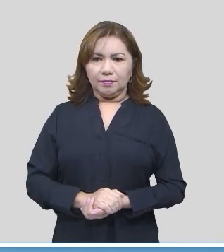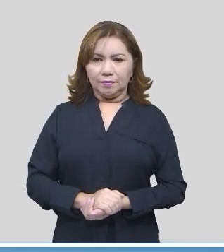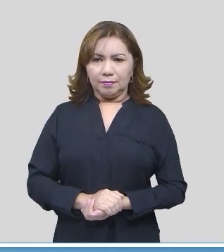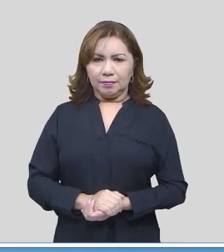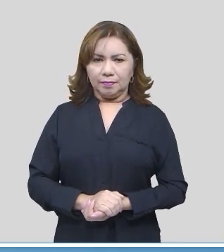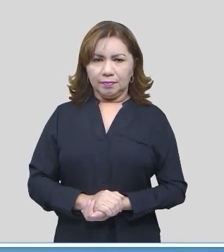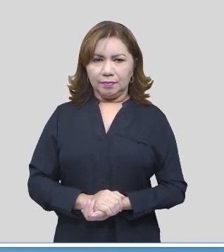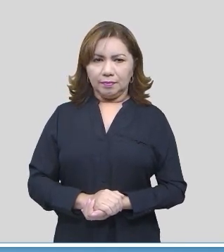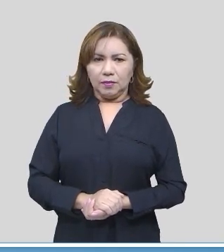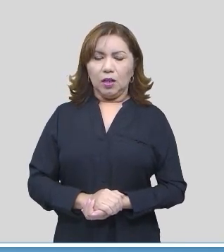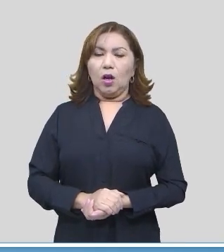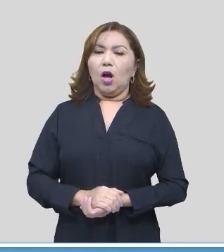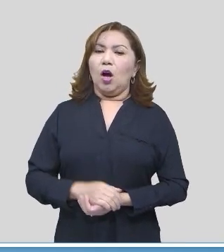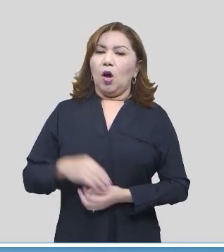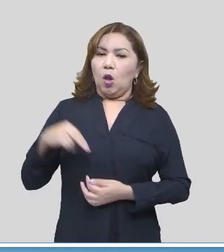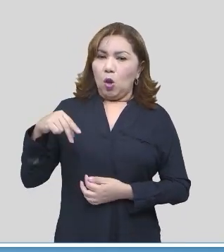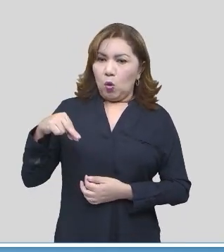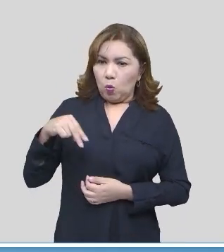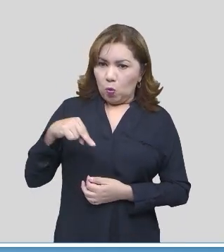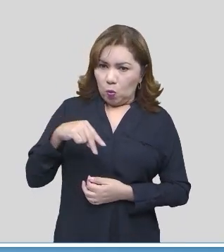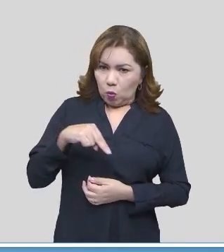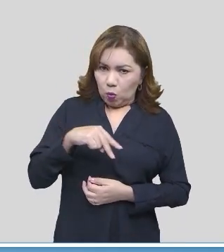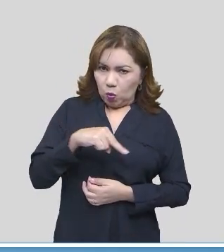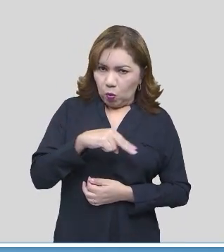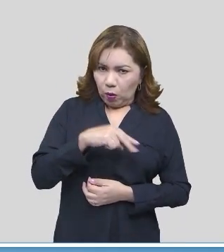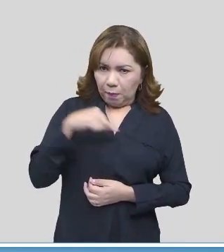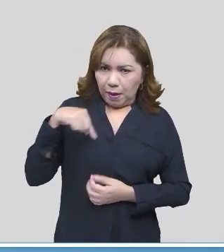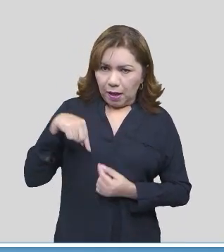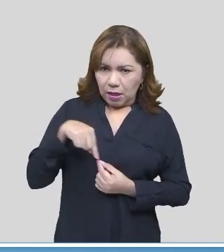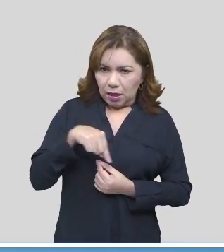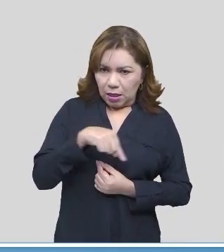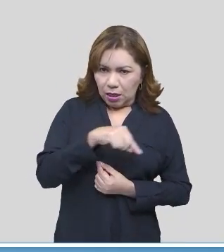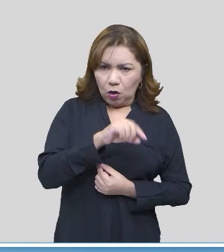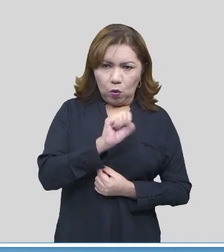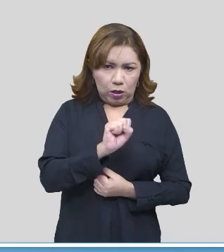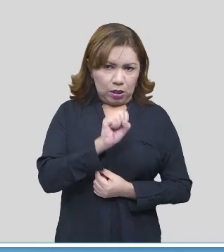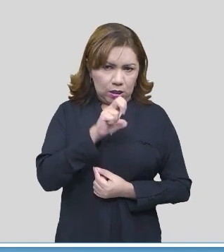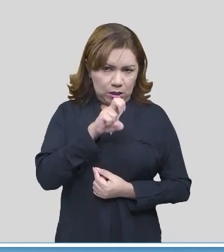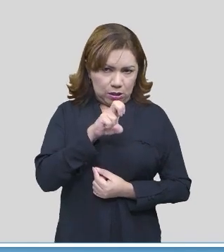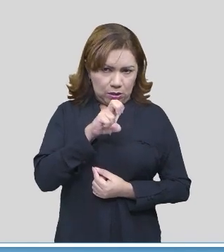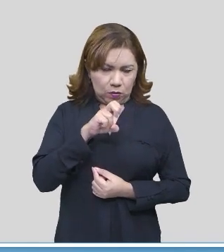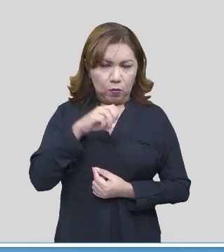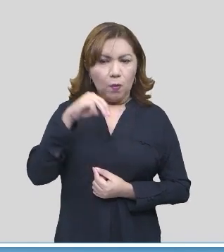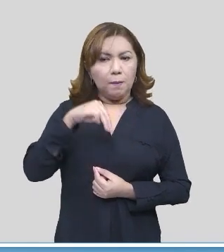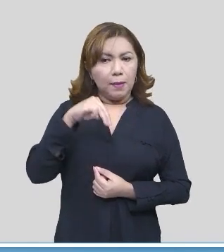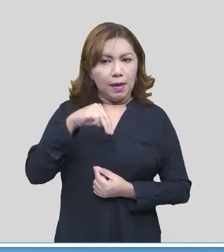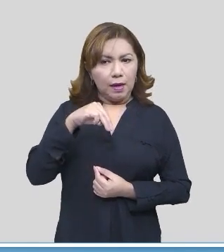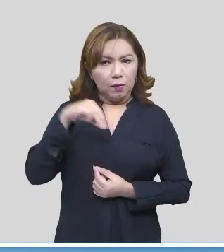Quantos metros Lucas caminha a pé para ir e voltar da escola?